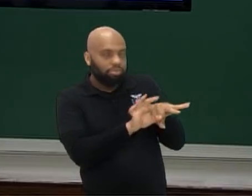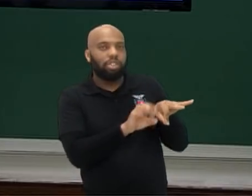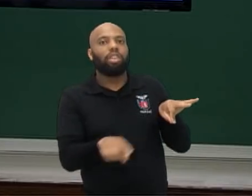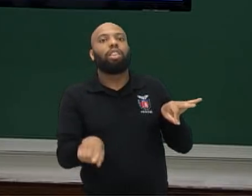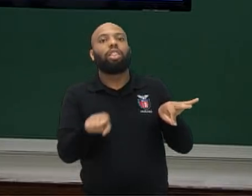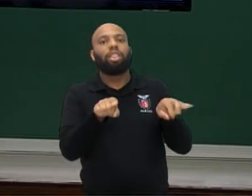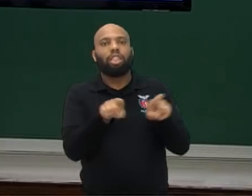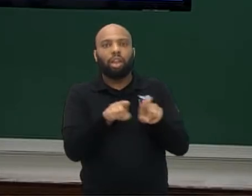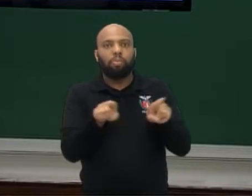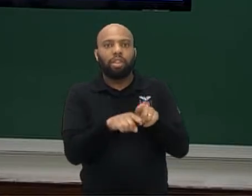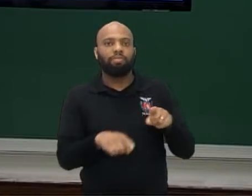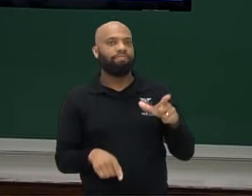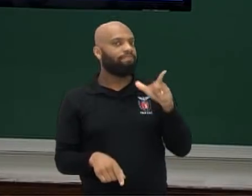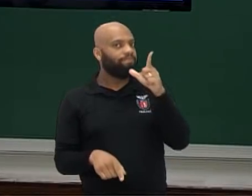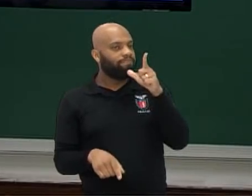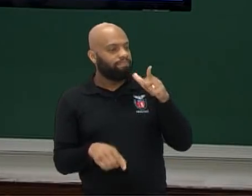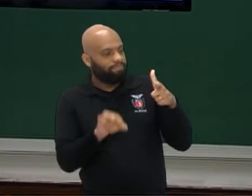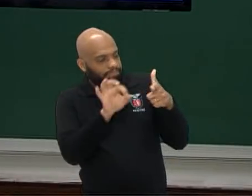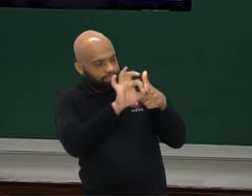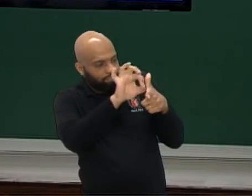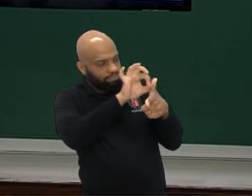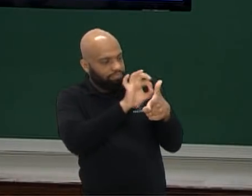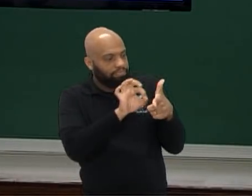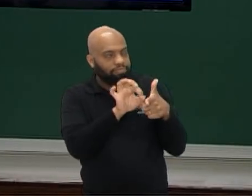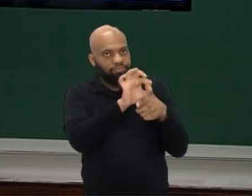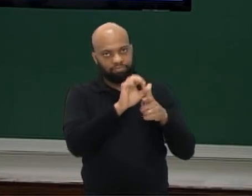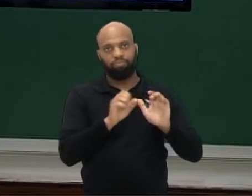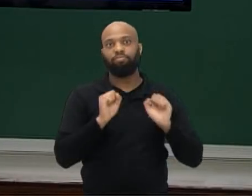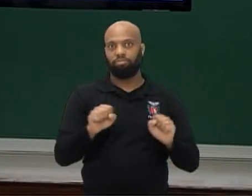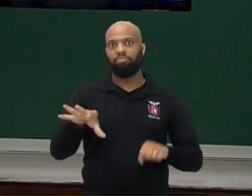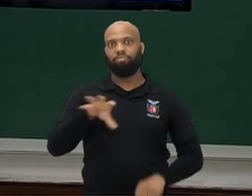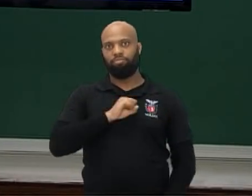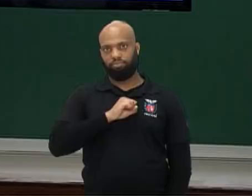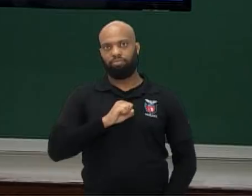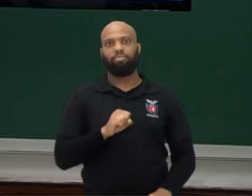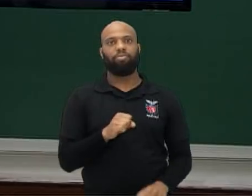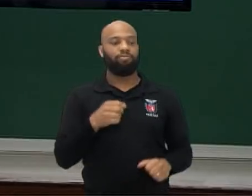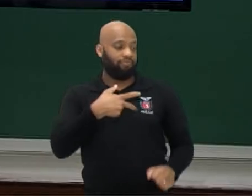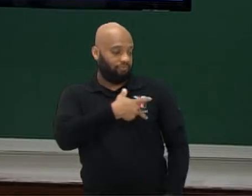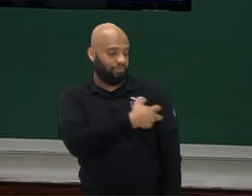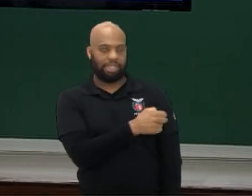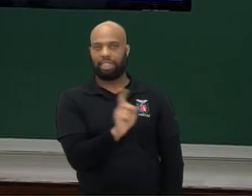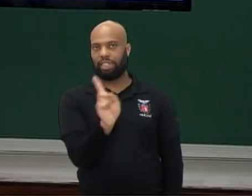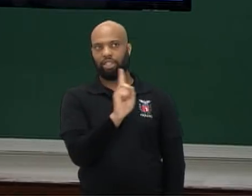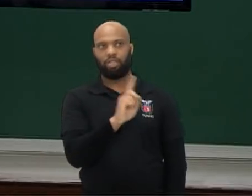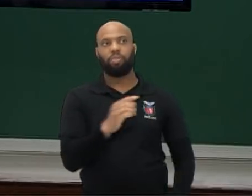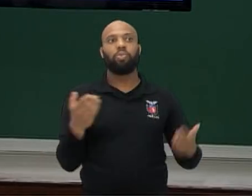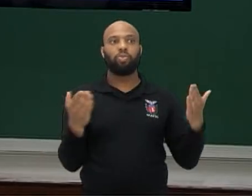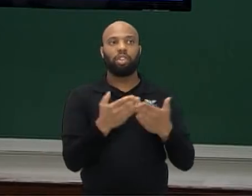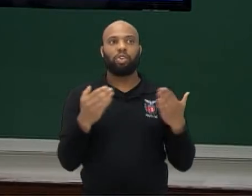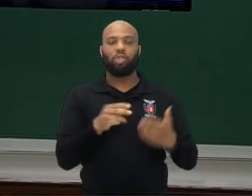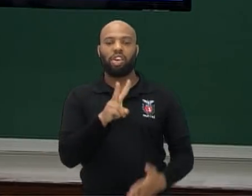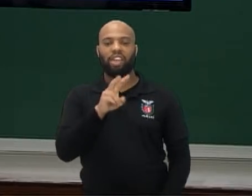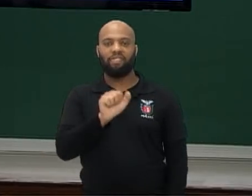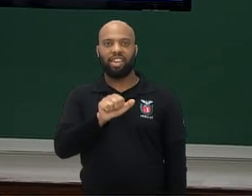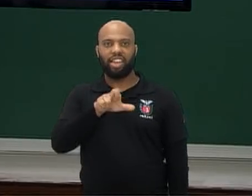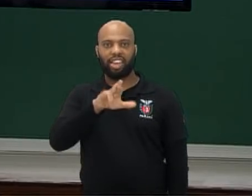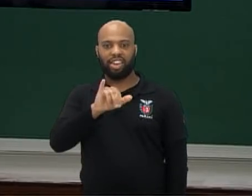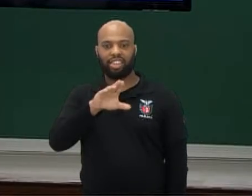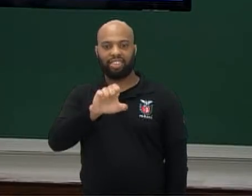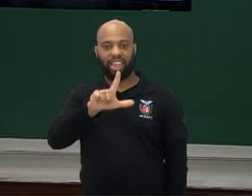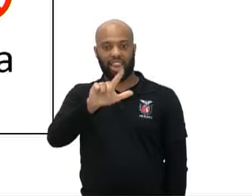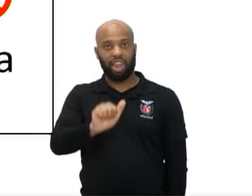pessoa que tem a herpes, você acaba se contaminando. Não tem vacina. Já para a varicela,